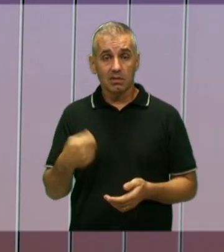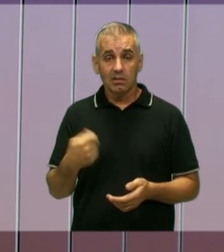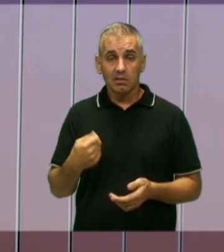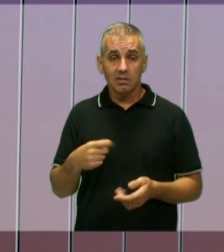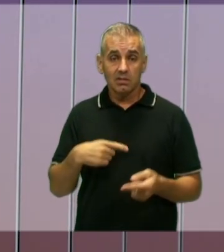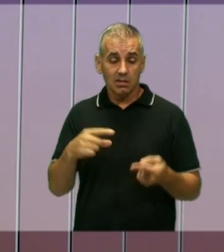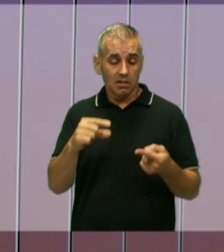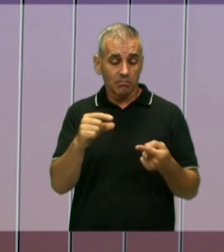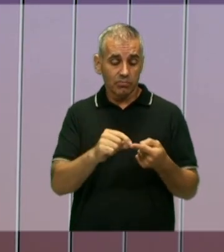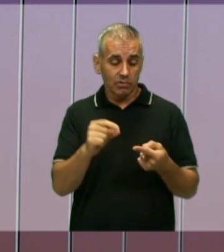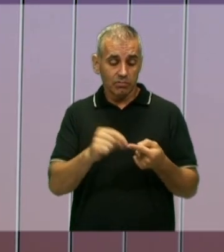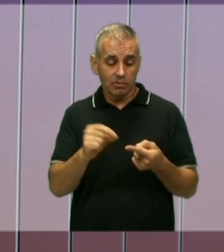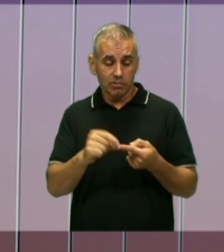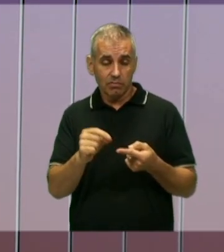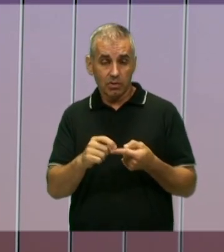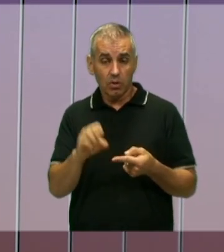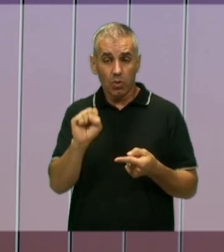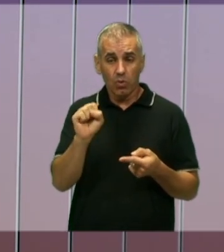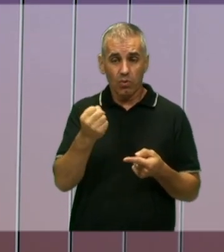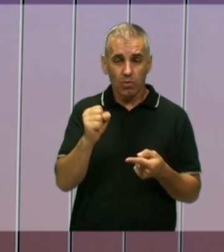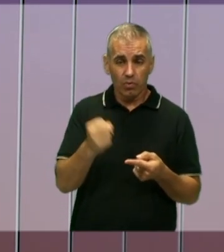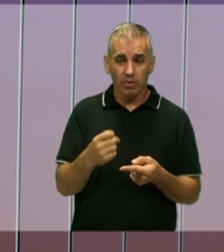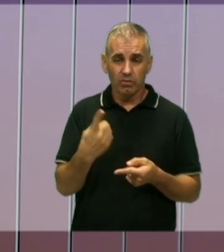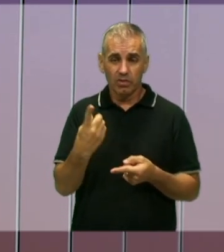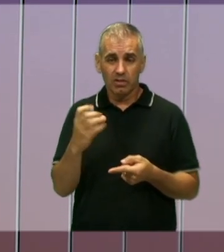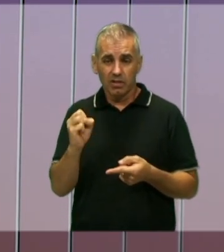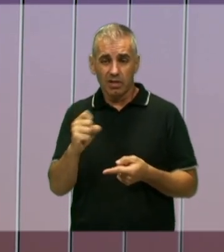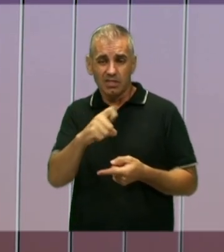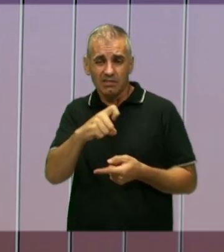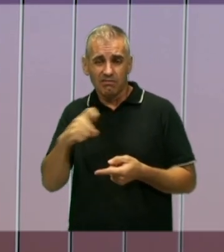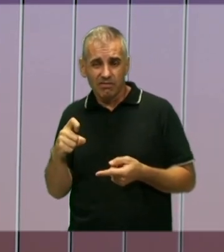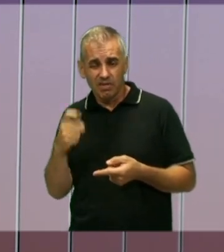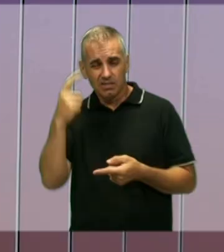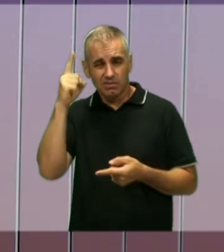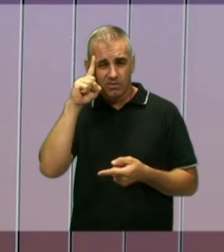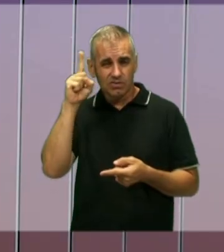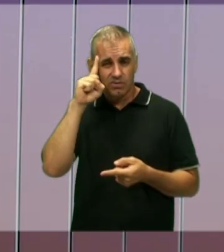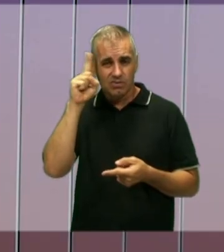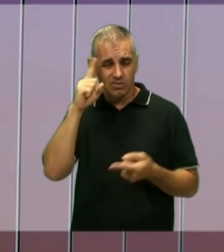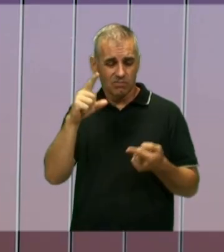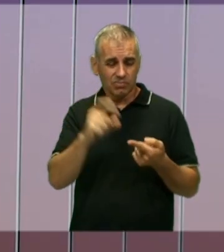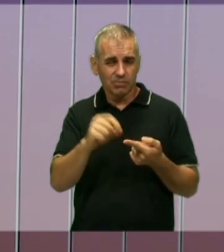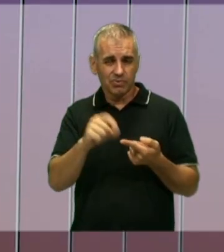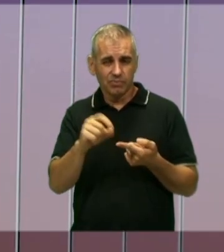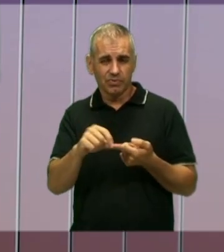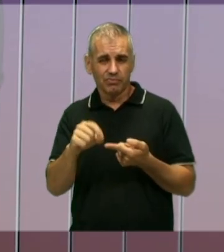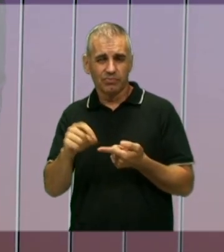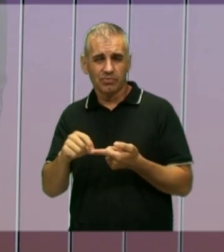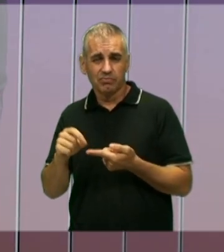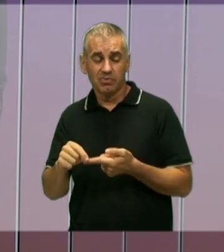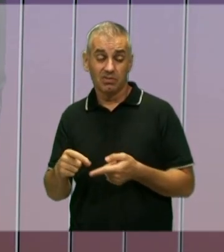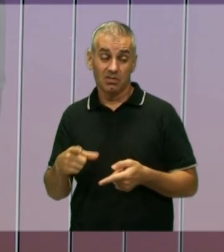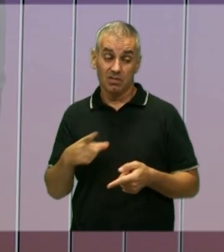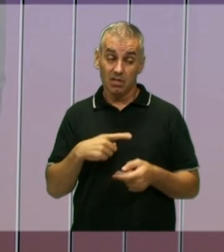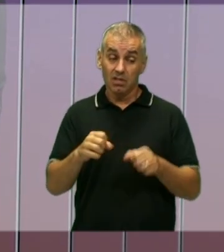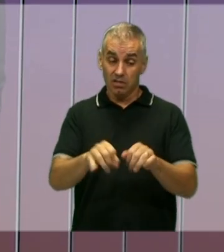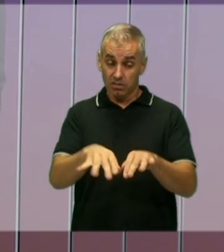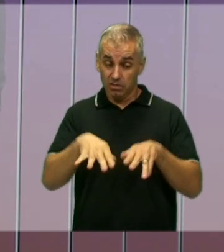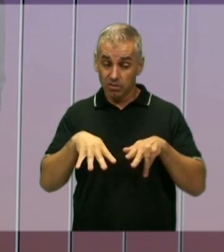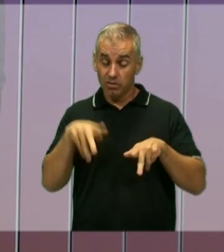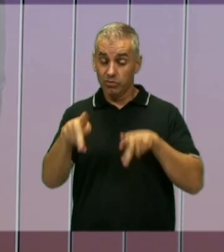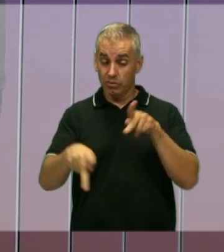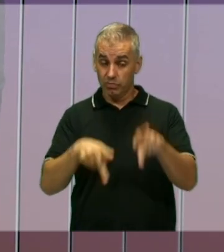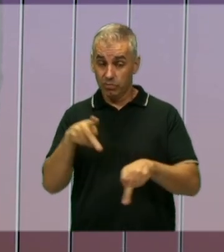10 vezes por dia. Furar o dedo 8, 10 vezes por dia, isso é uma calamidade na vida de uma pessoa. Então, essa audiência pública, ela